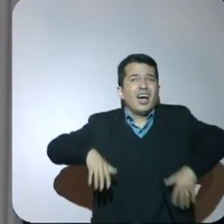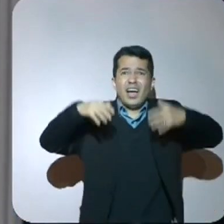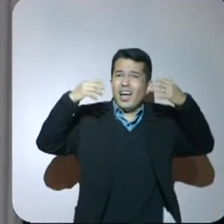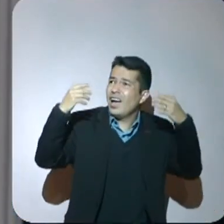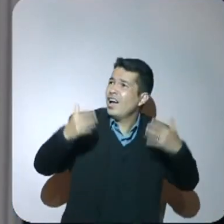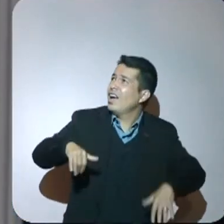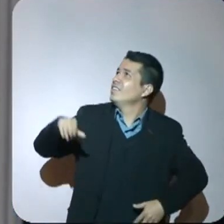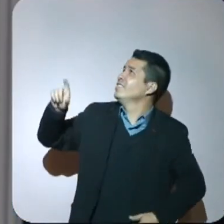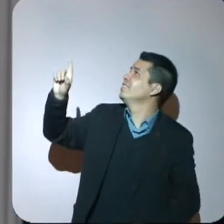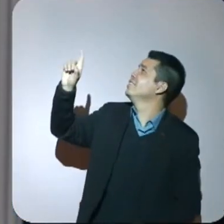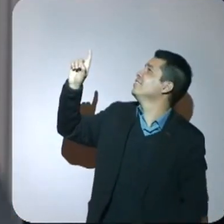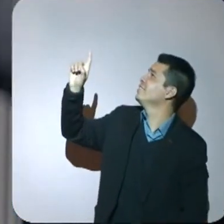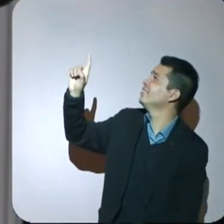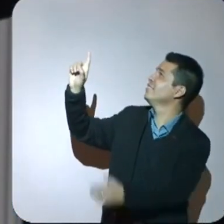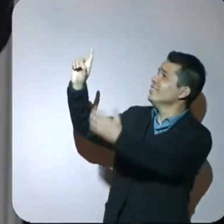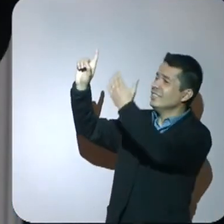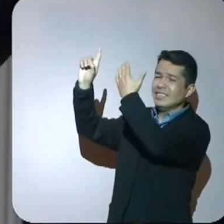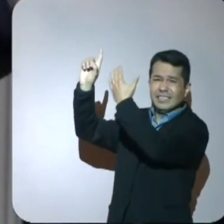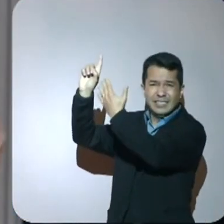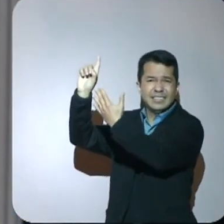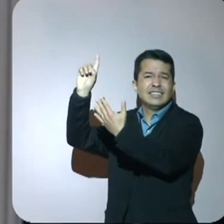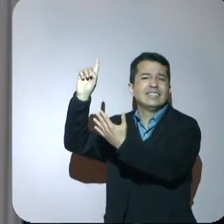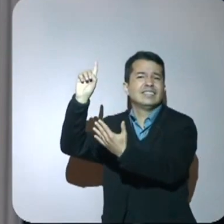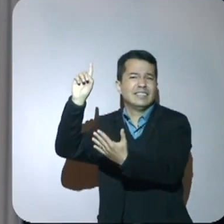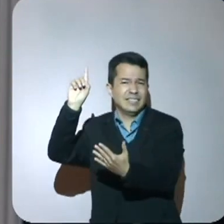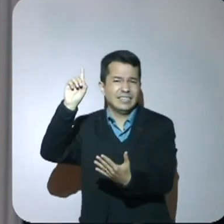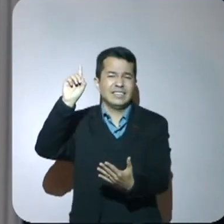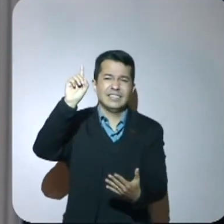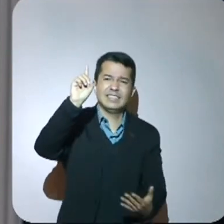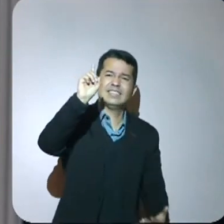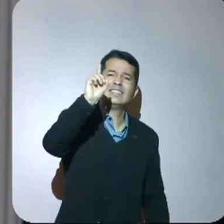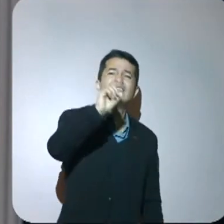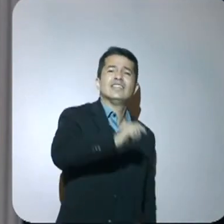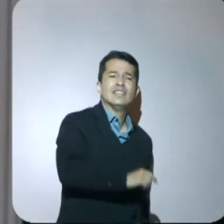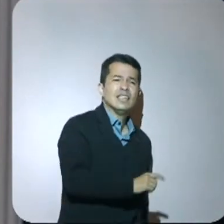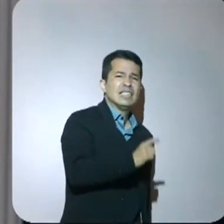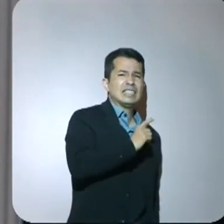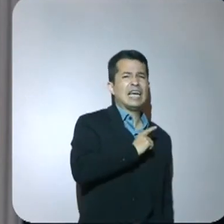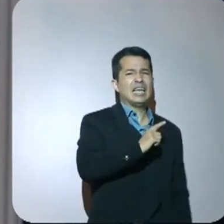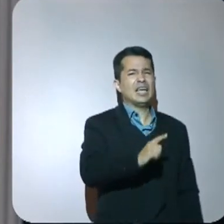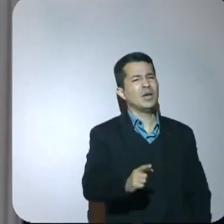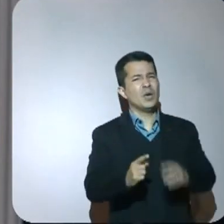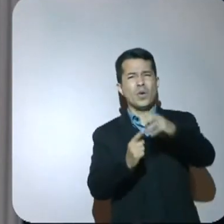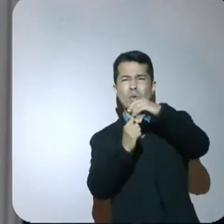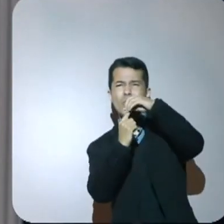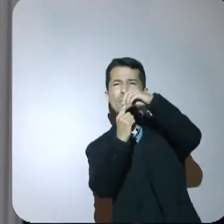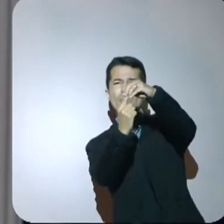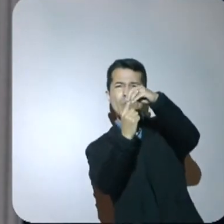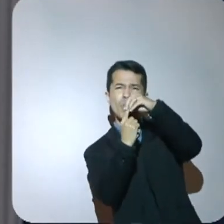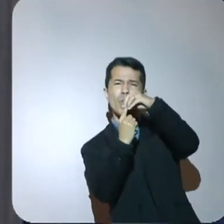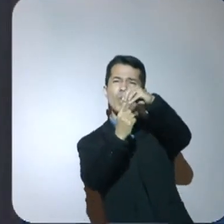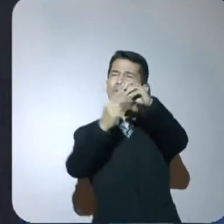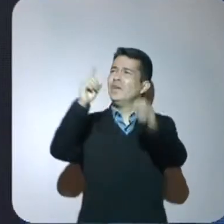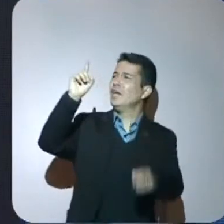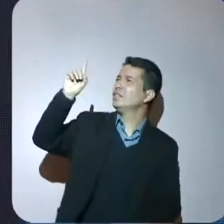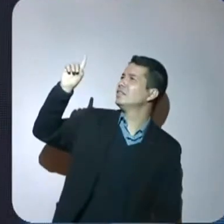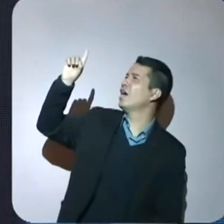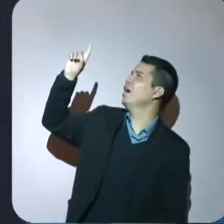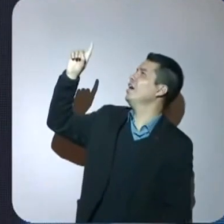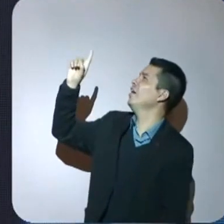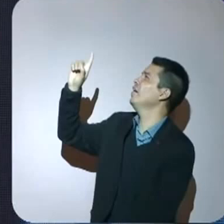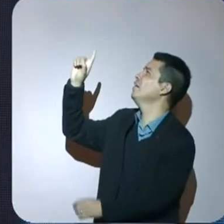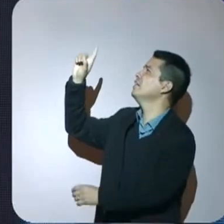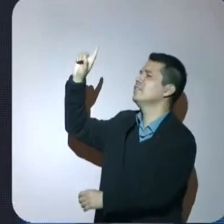Assim tu és, tu somente és Deus, o eterno